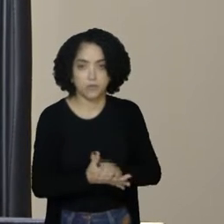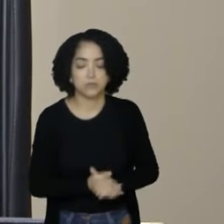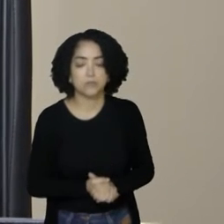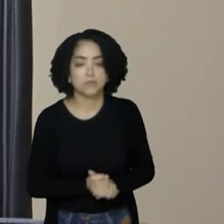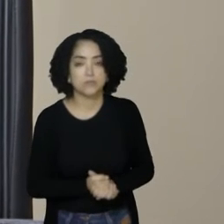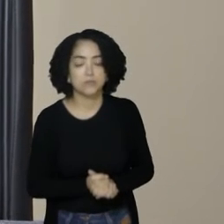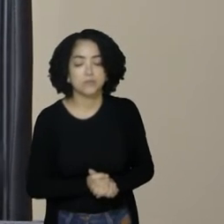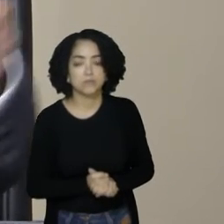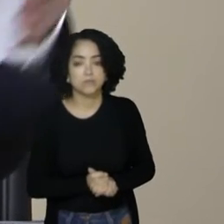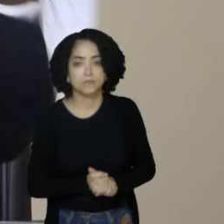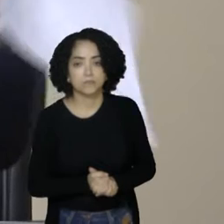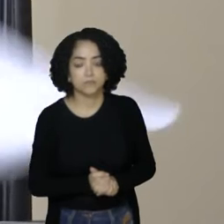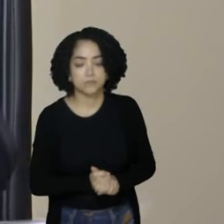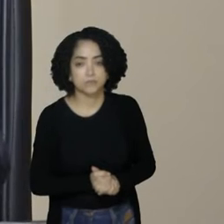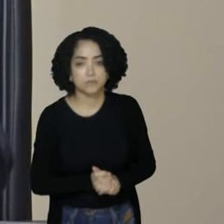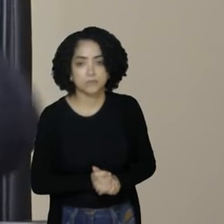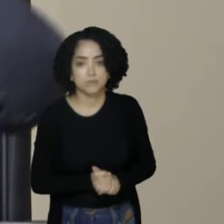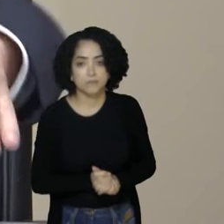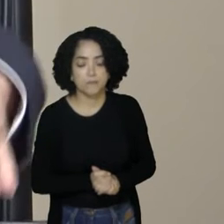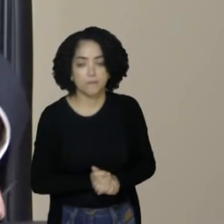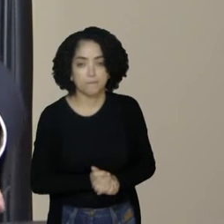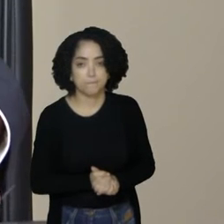aprovado.